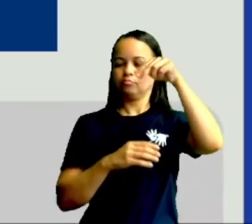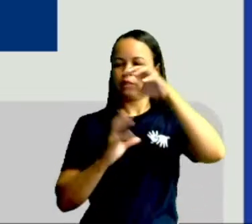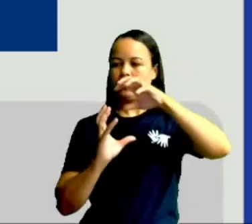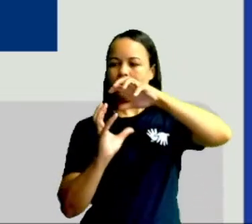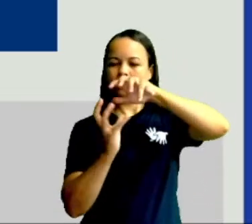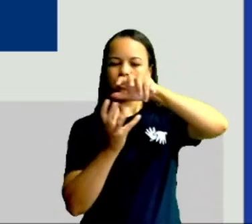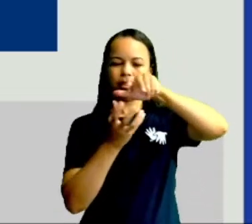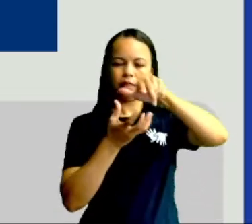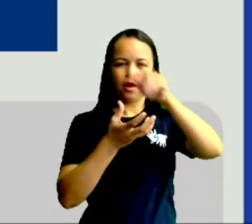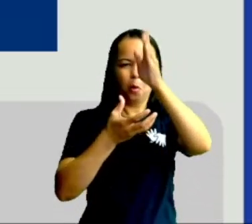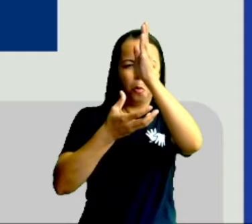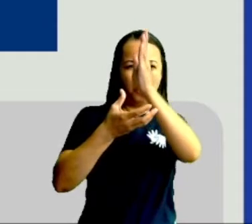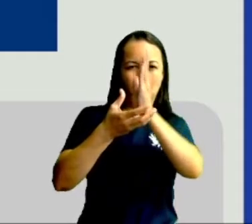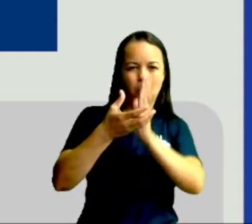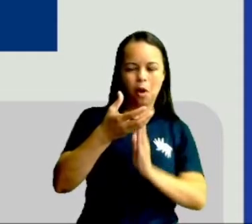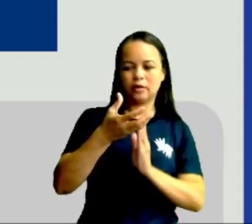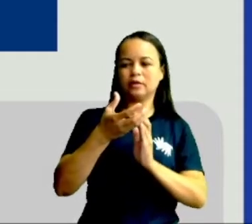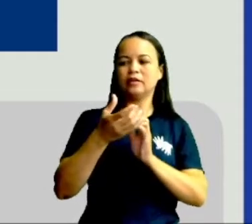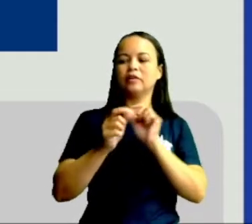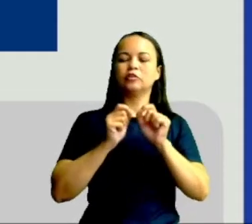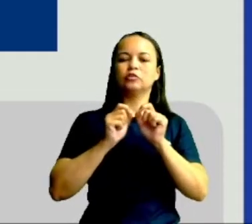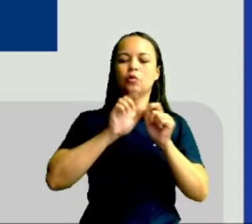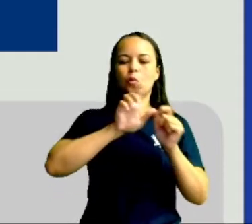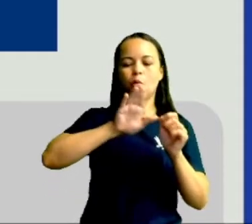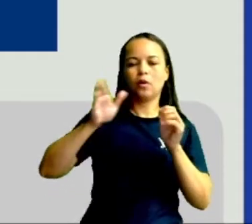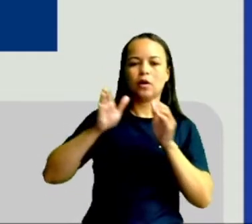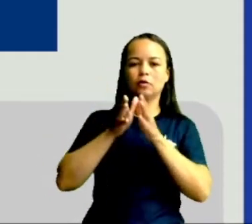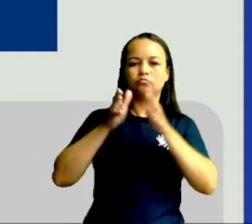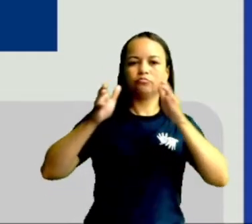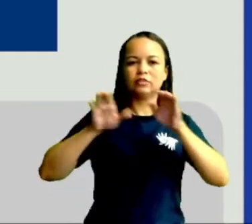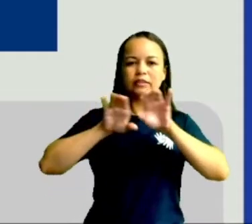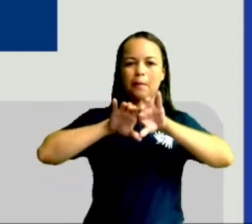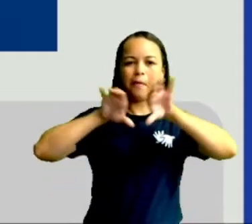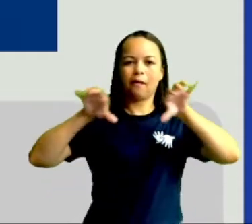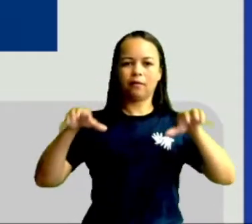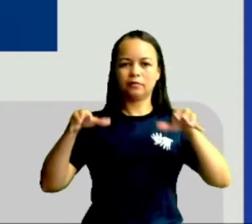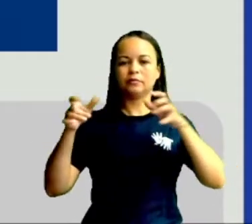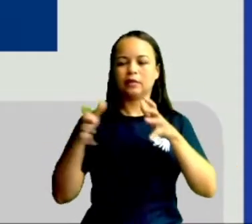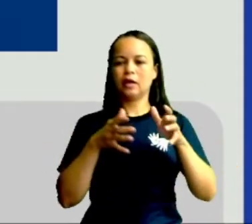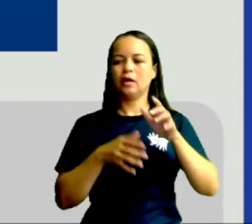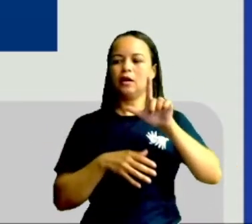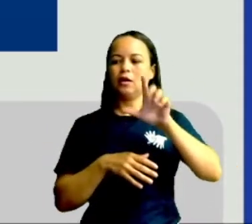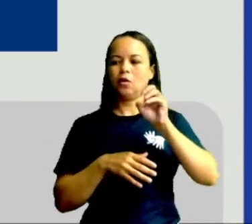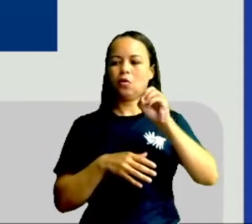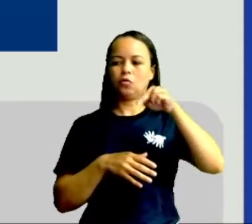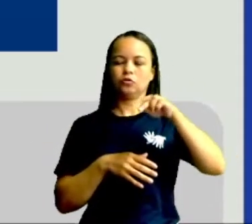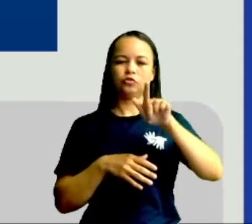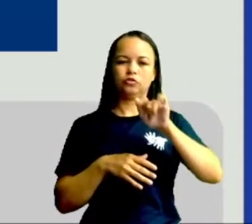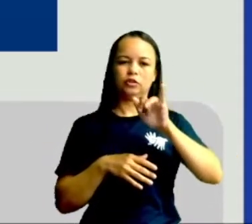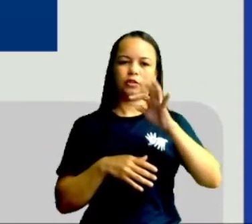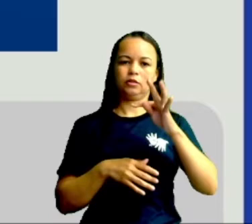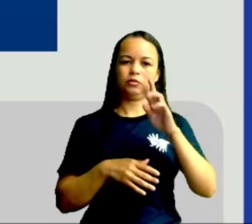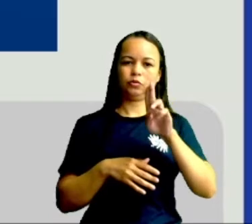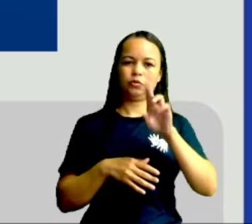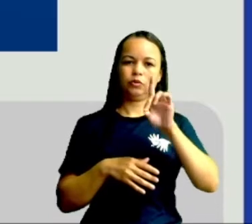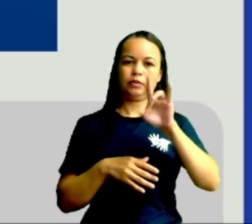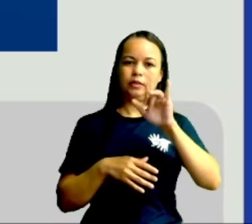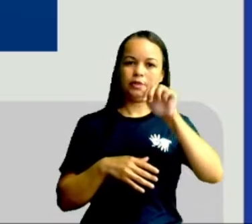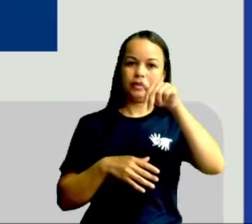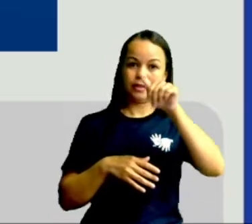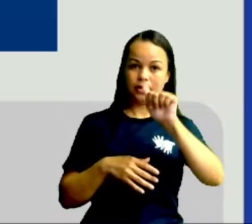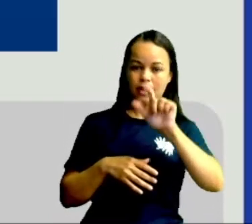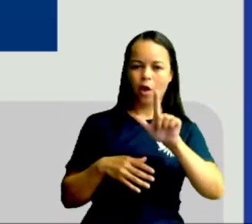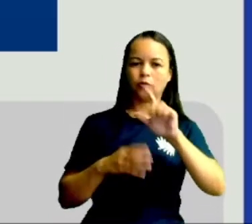Terra, que chamamos de eixo longitudinal. E é como se fosse em torno dele que a Terra